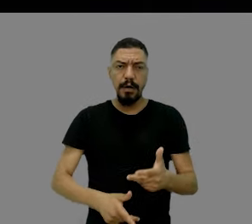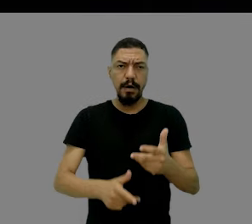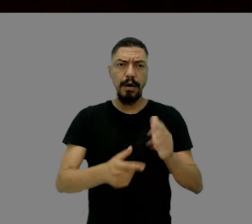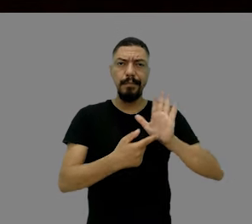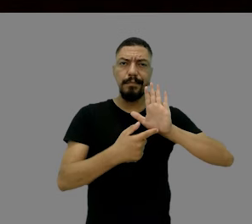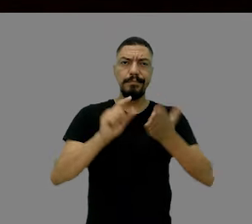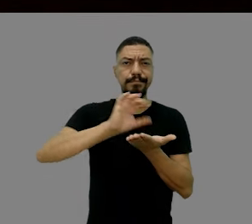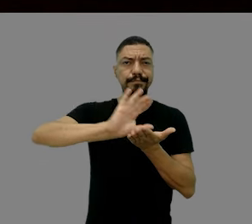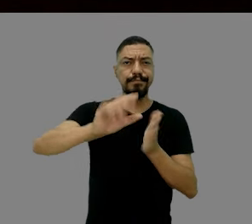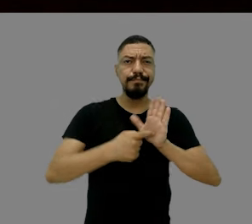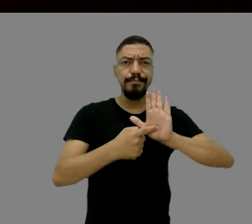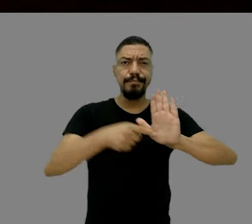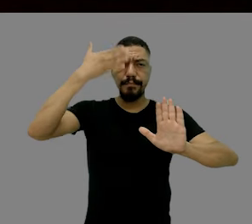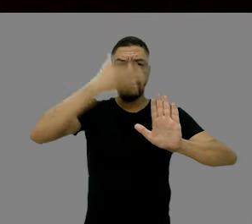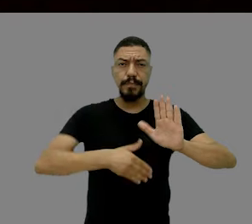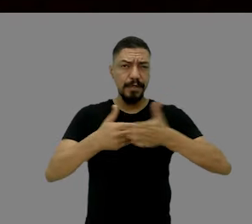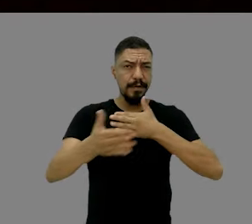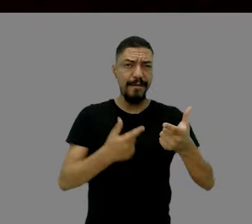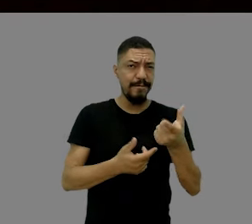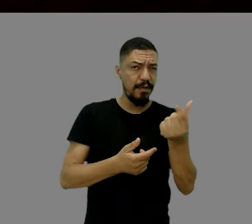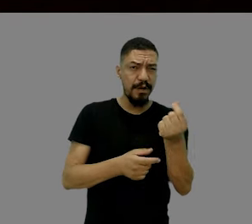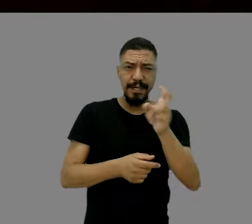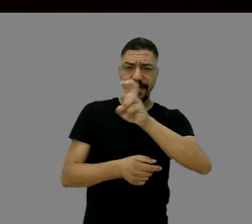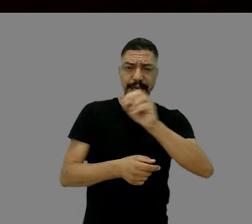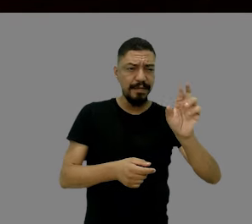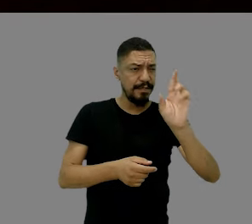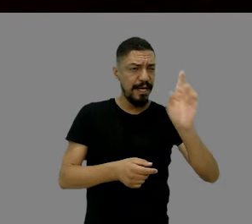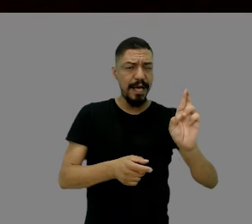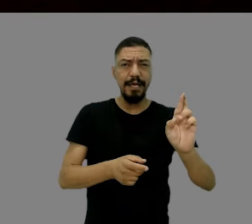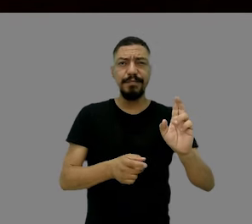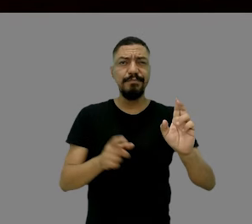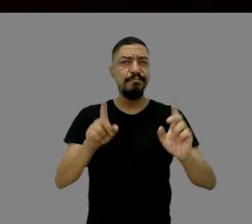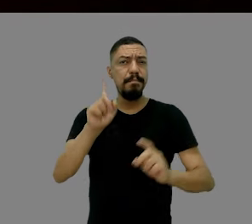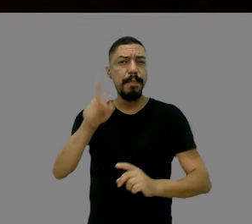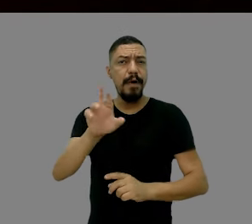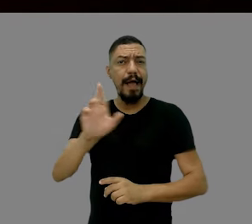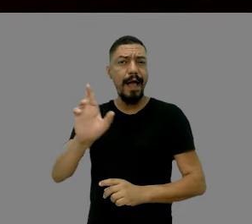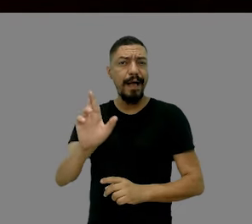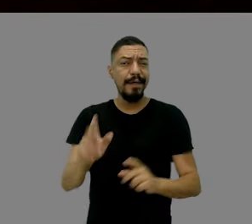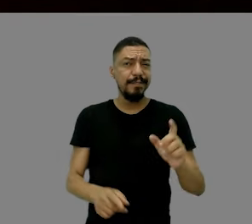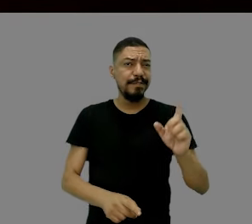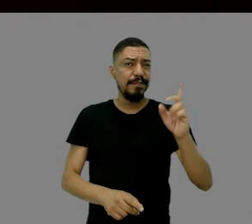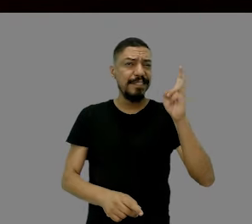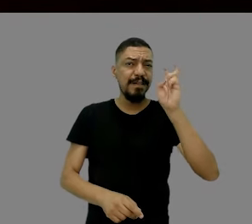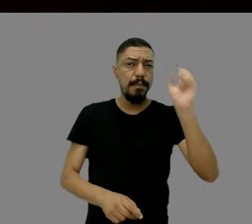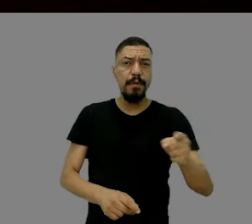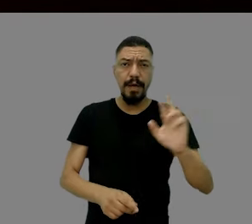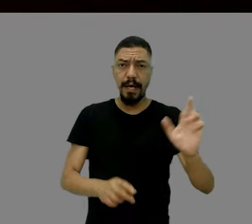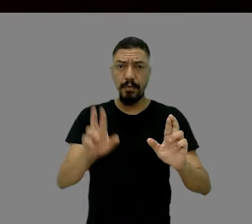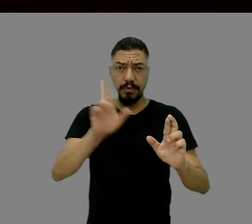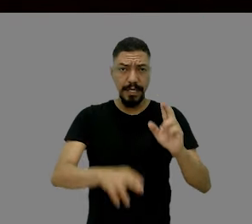R$2.000, não existe recibo simples. É necessário ou que faça a emissão de uma nota fiscal